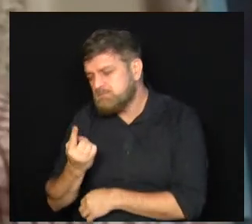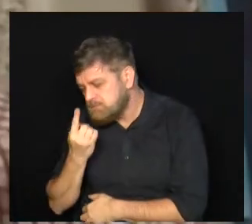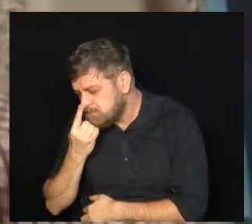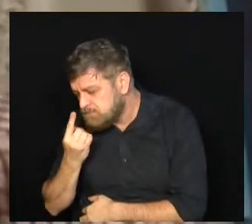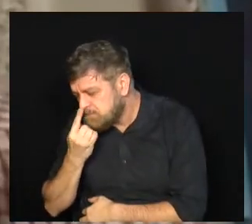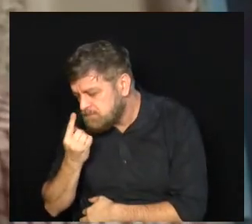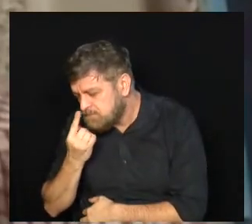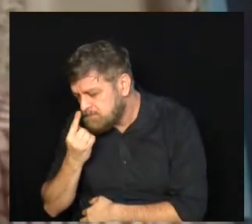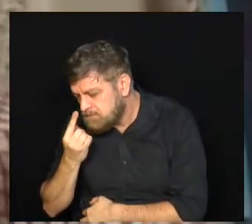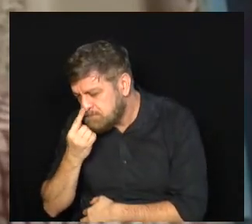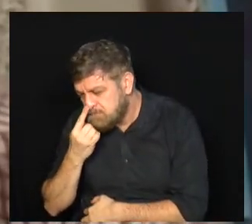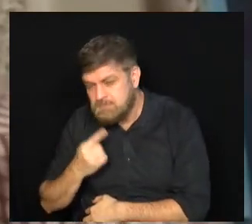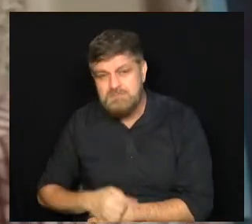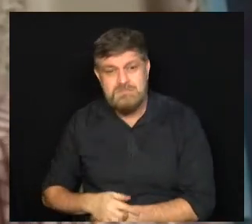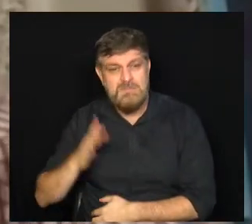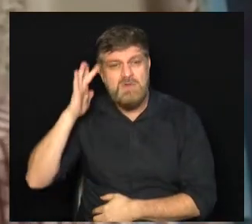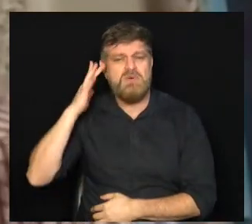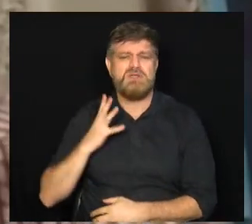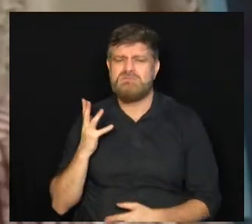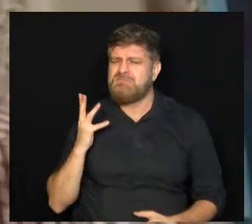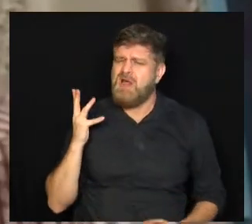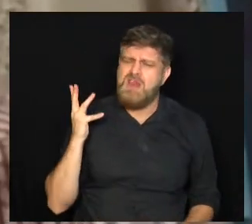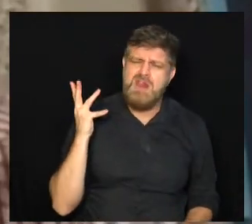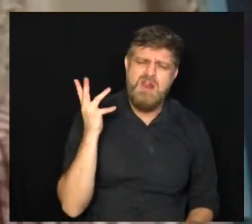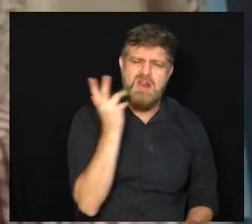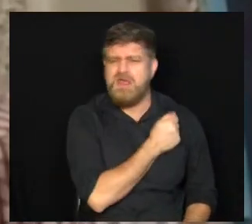profissão, eu acho ela linda.